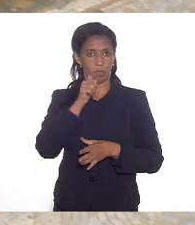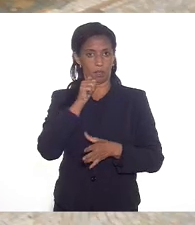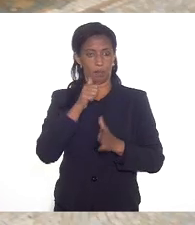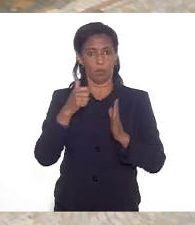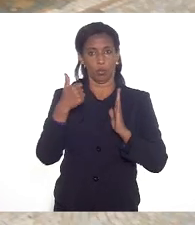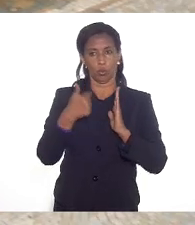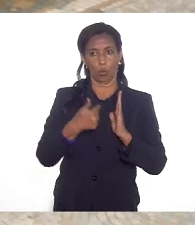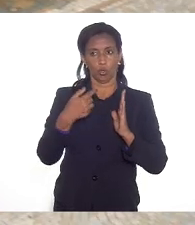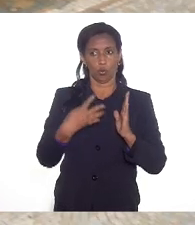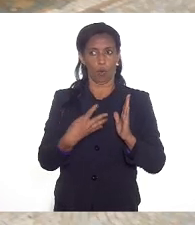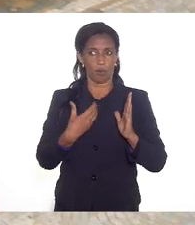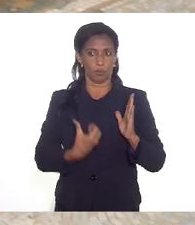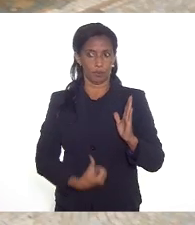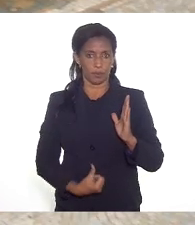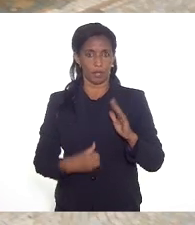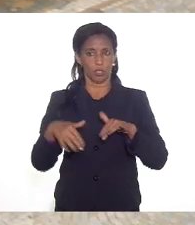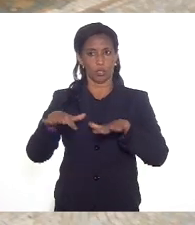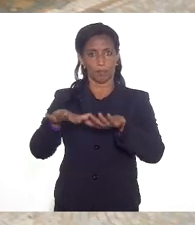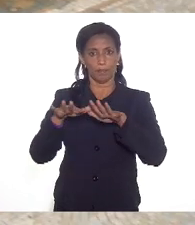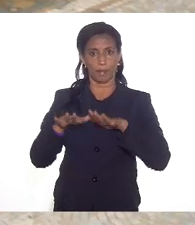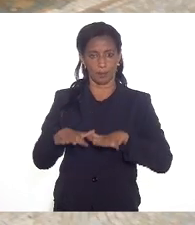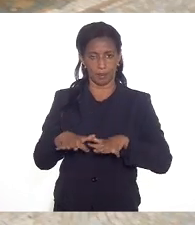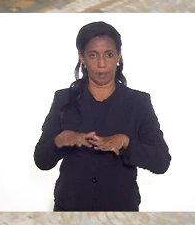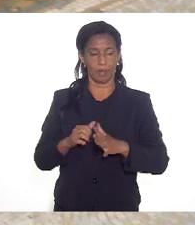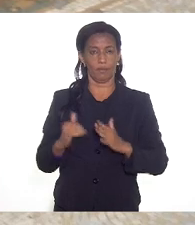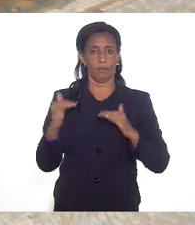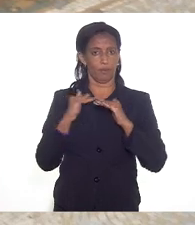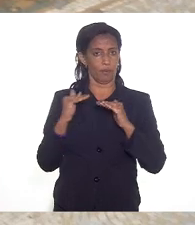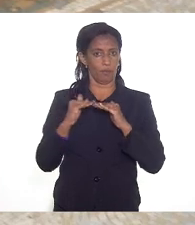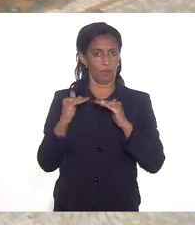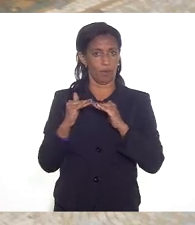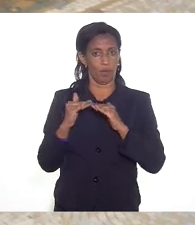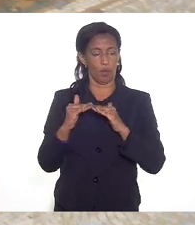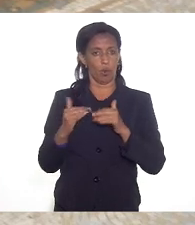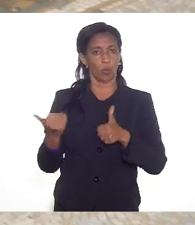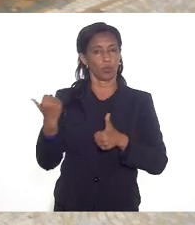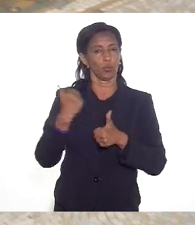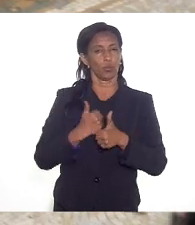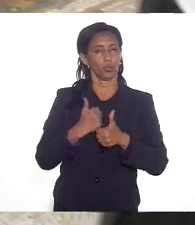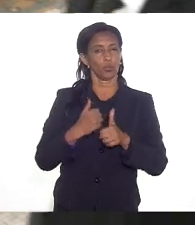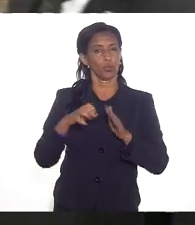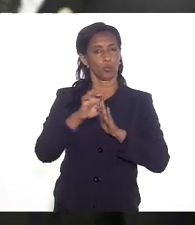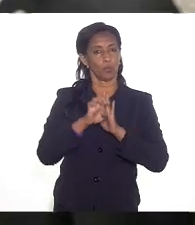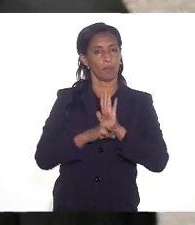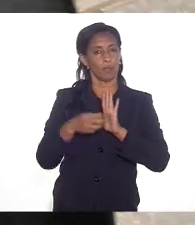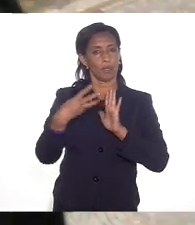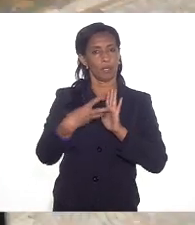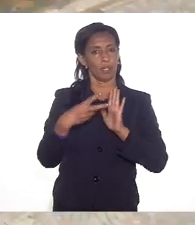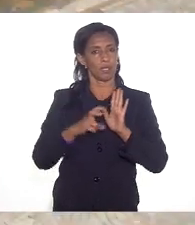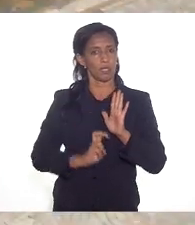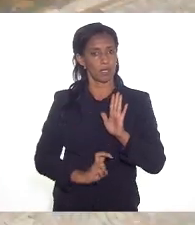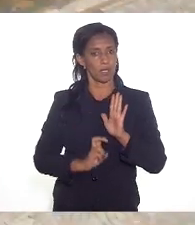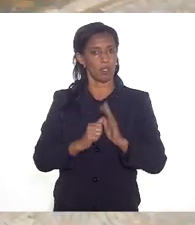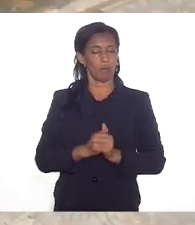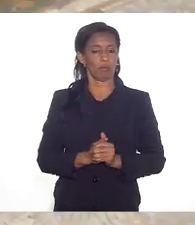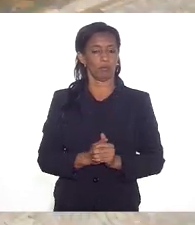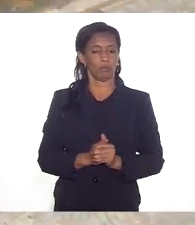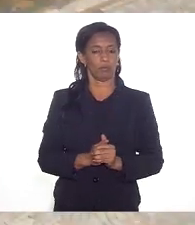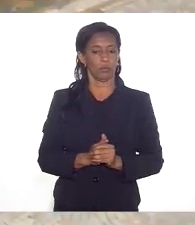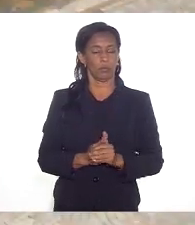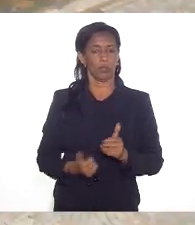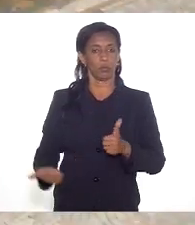emendas 2 4 e 6 de plenário favorável um suplemento aglutinativas emendas 3 e 5